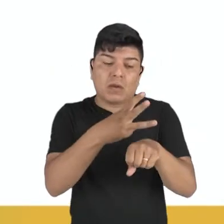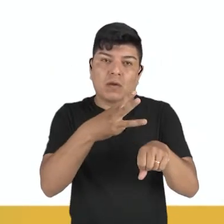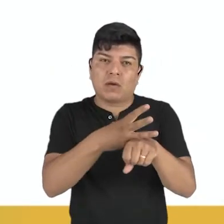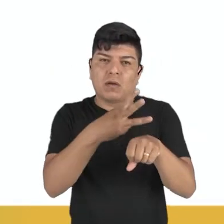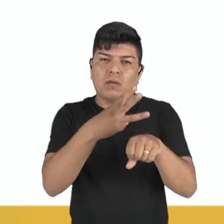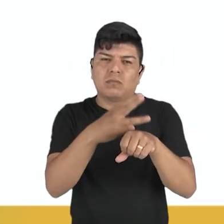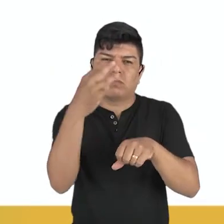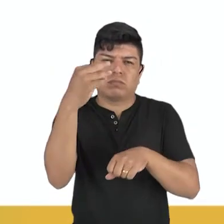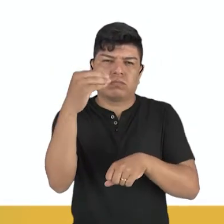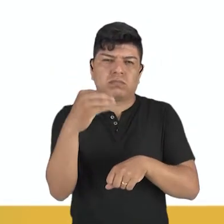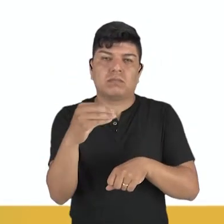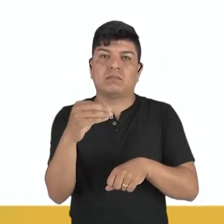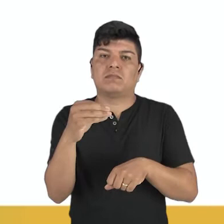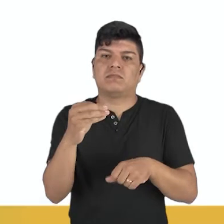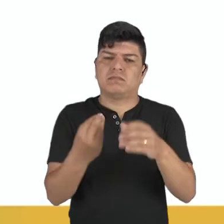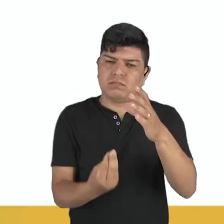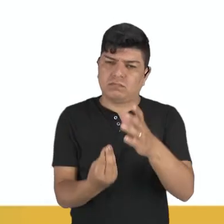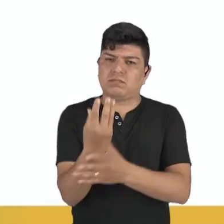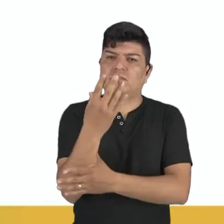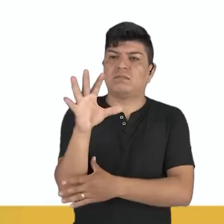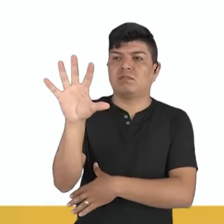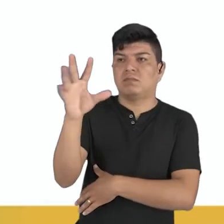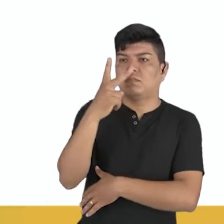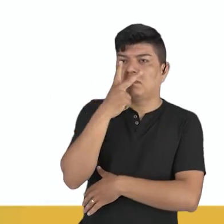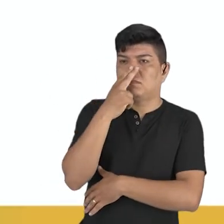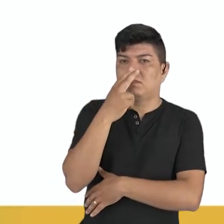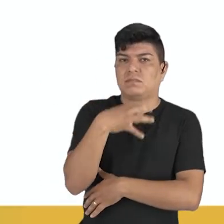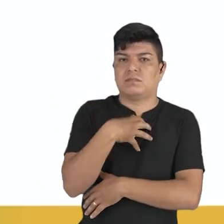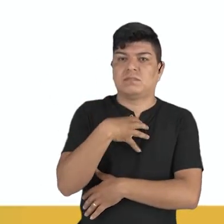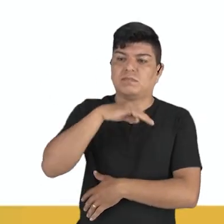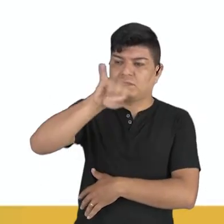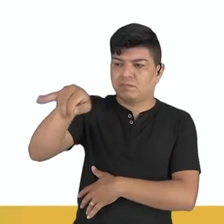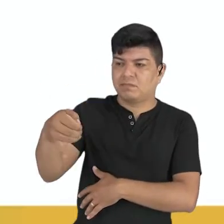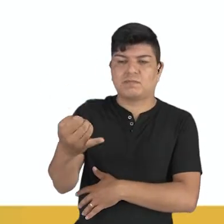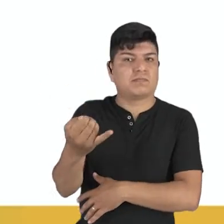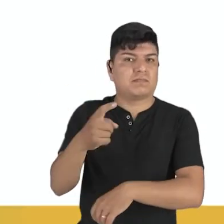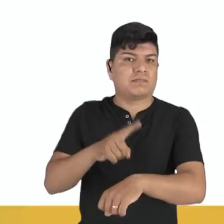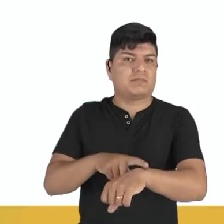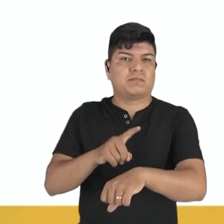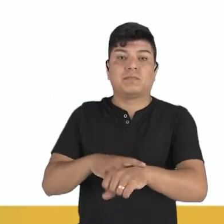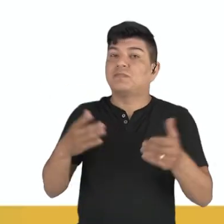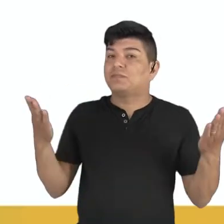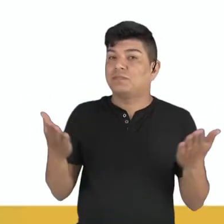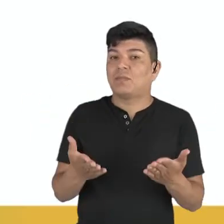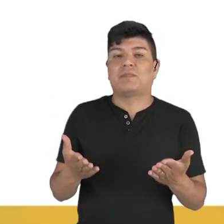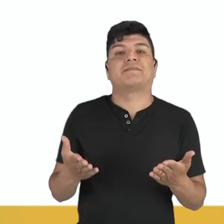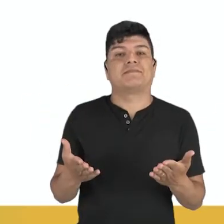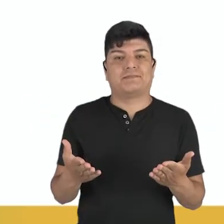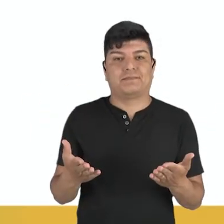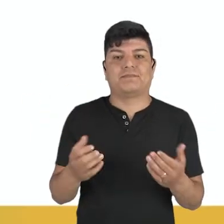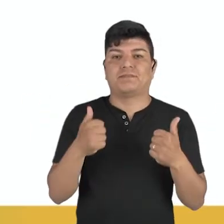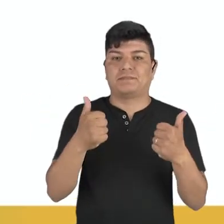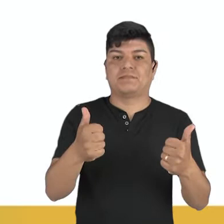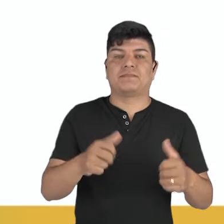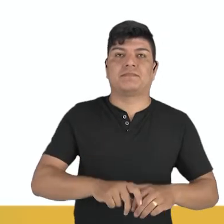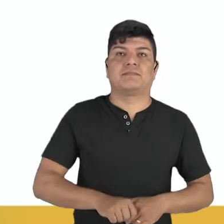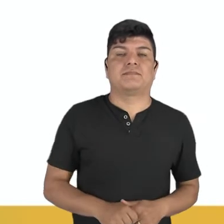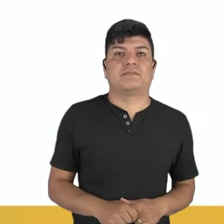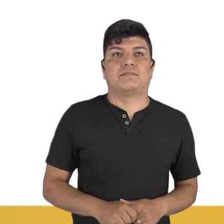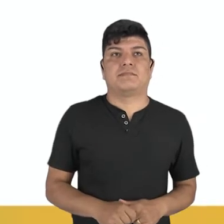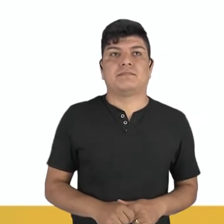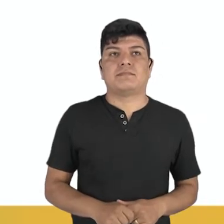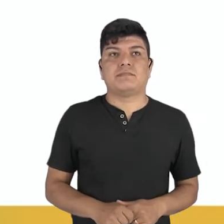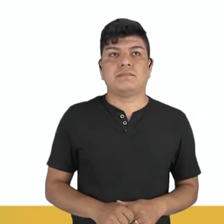rapidinho carro pedindo vai nascer aí aquela sensação de vamos aproveitar o momento hoje o agora beleza